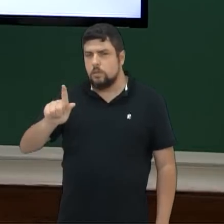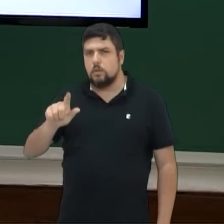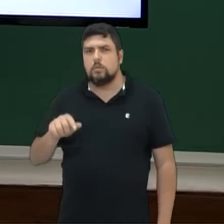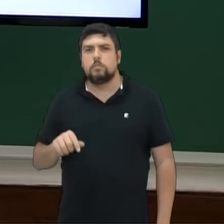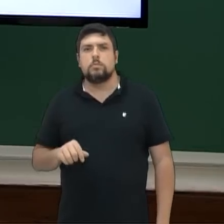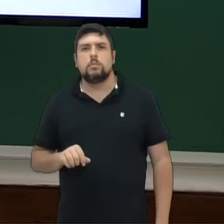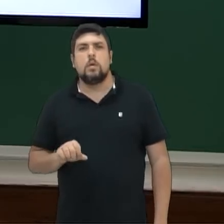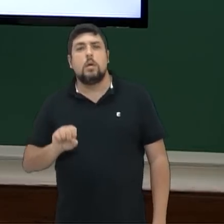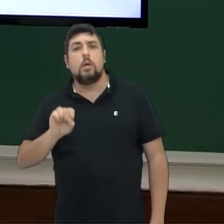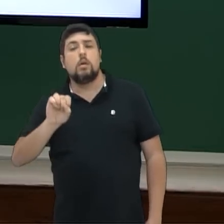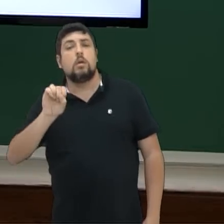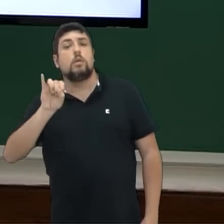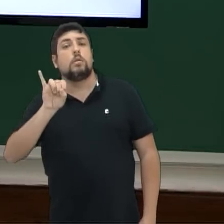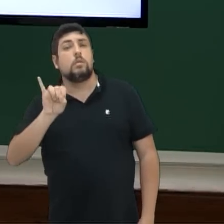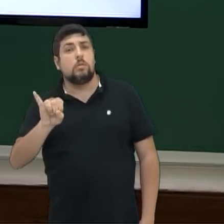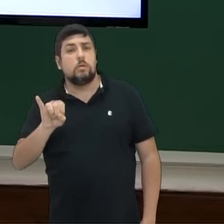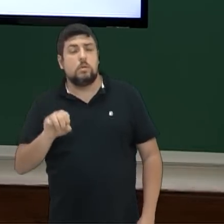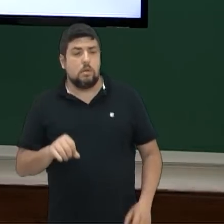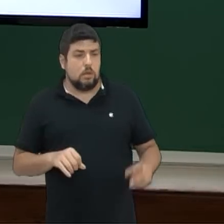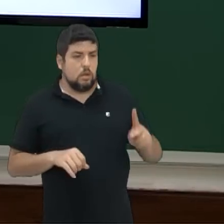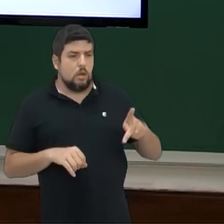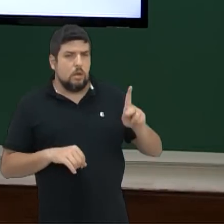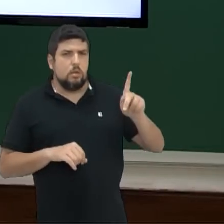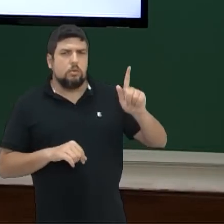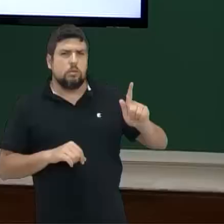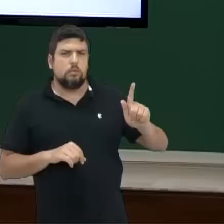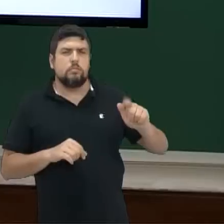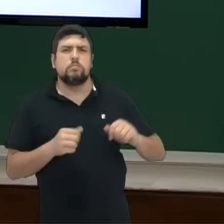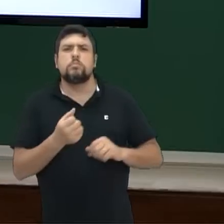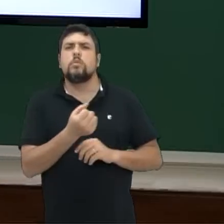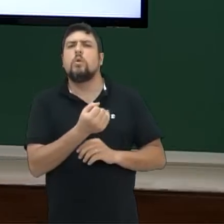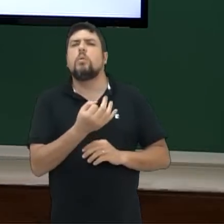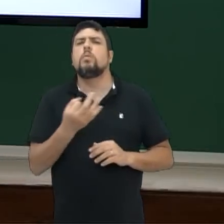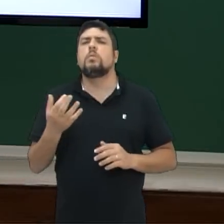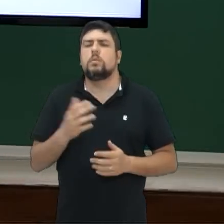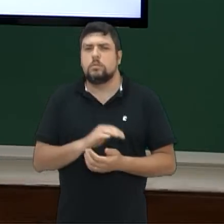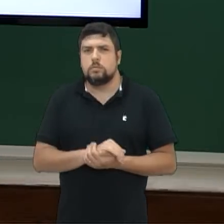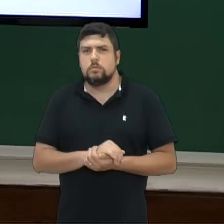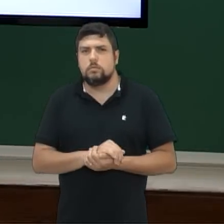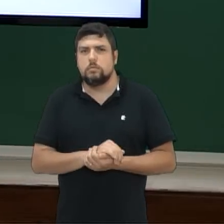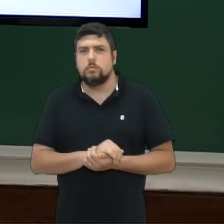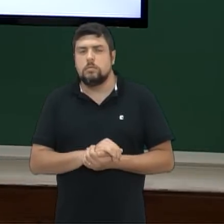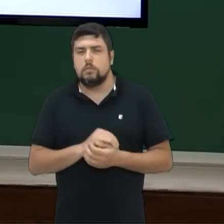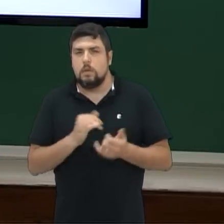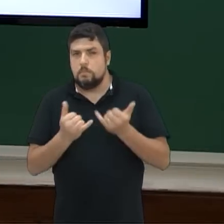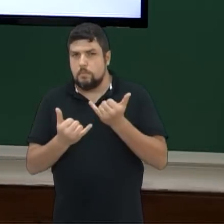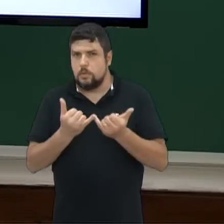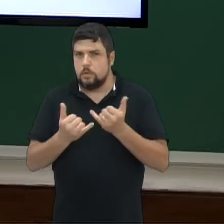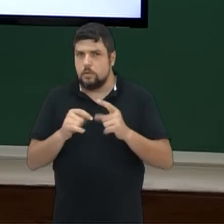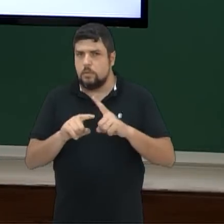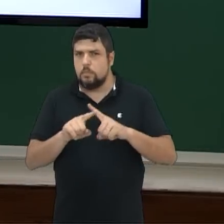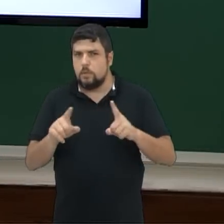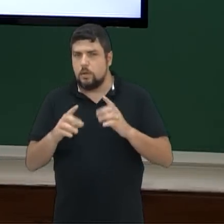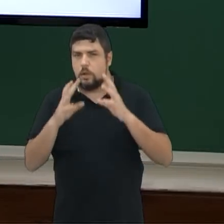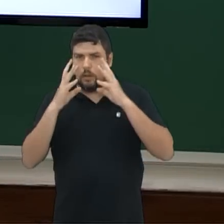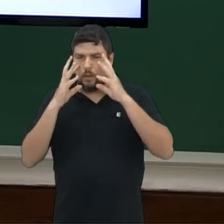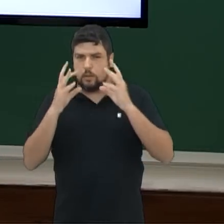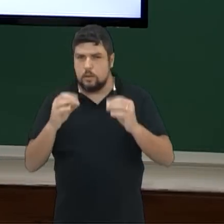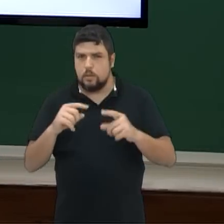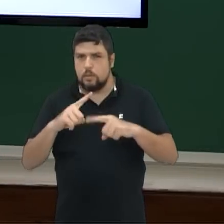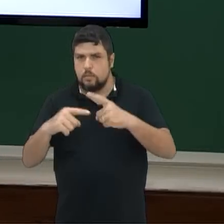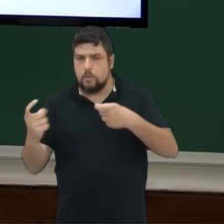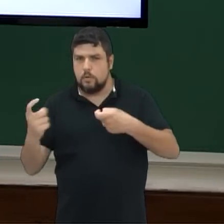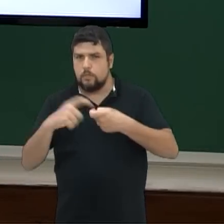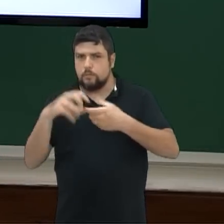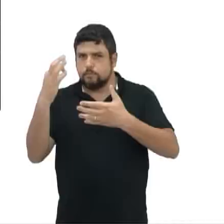quanto se a gente for medir esse mesmo objeto em quilogramas? É um processo parecido, mas agora requer mais atenção. Prestem atenção, daqui a pouco eu